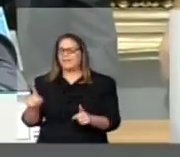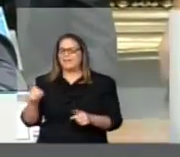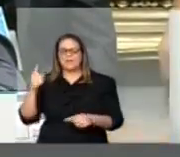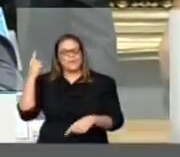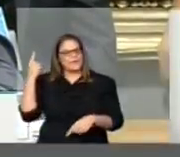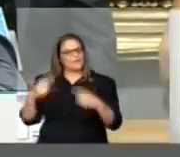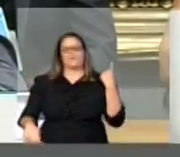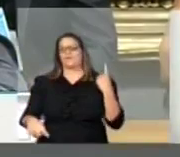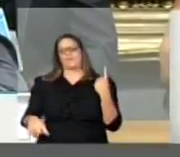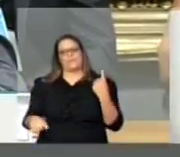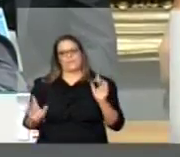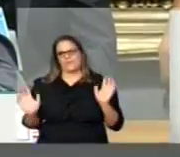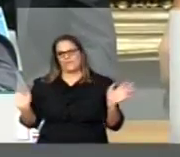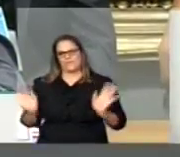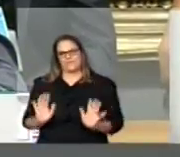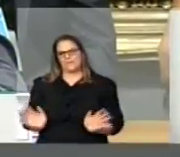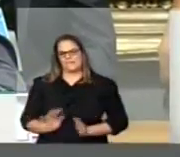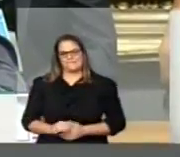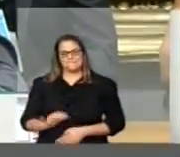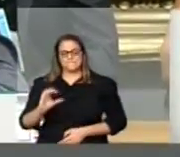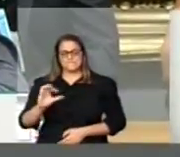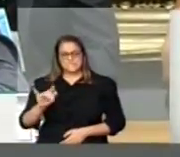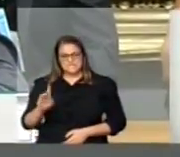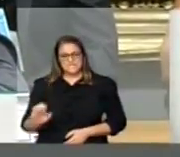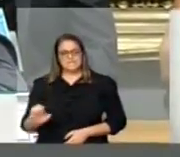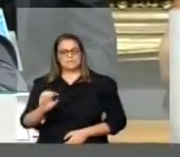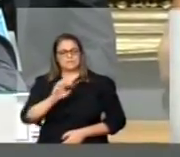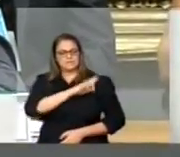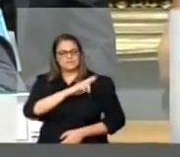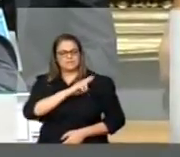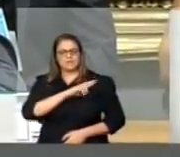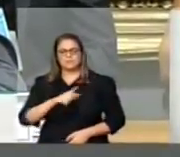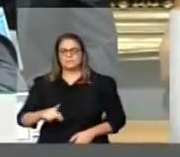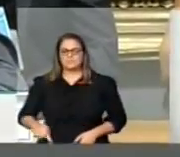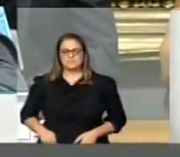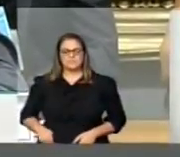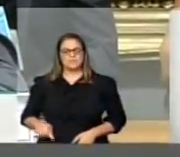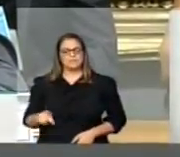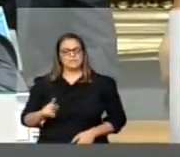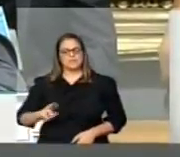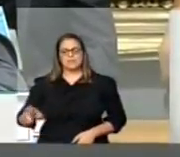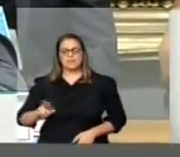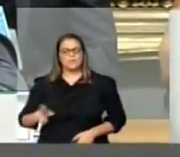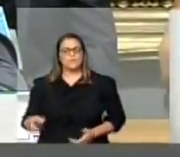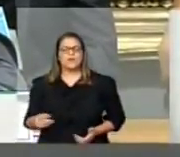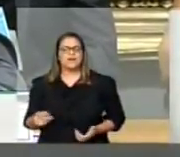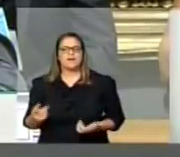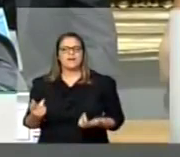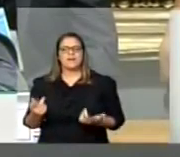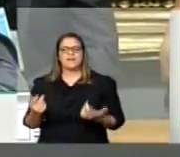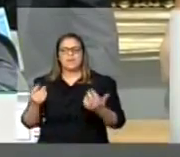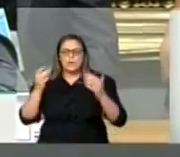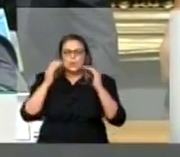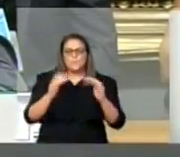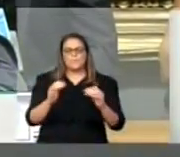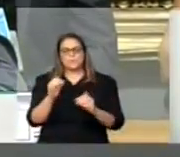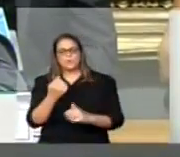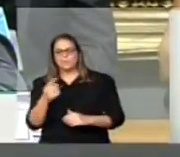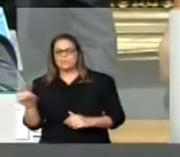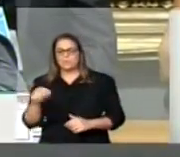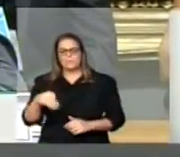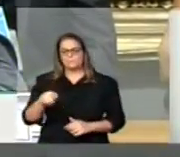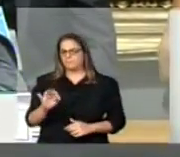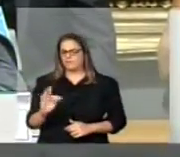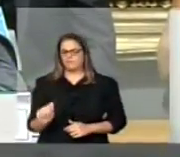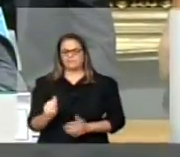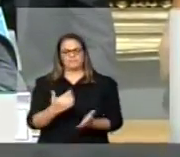do meu relatório. O crime de responsabilidade da Presidente não está relacionado com o cumprimento ou não da meta fiscal,